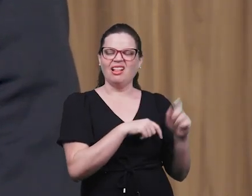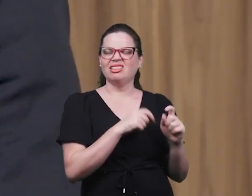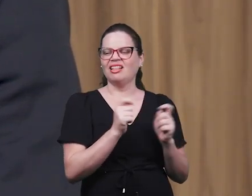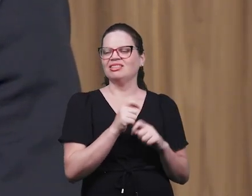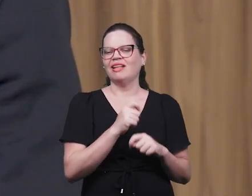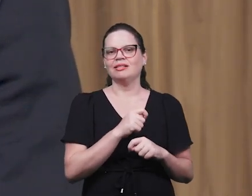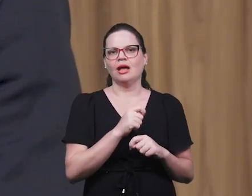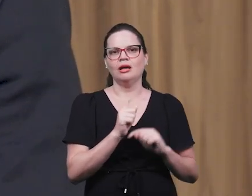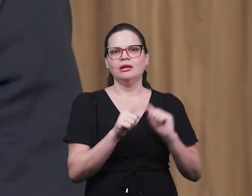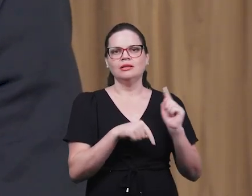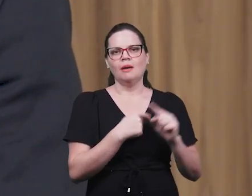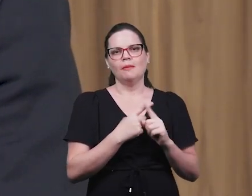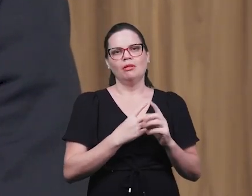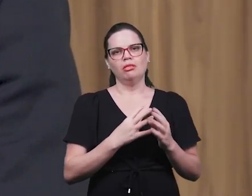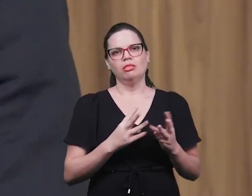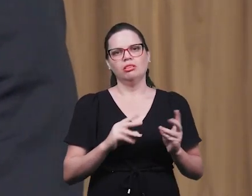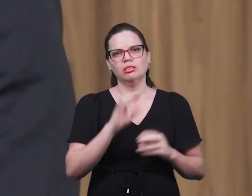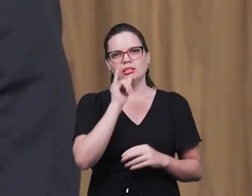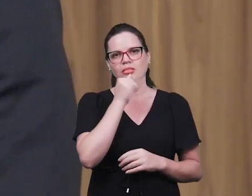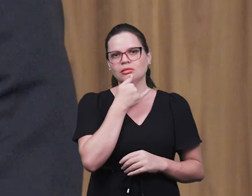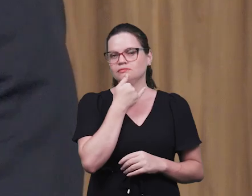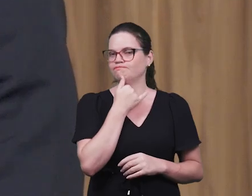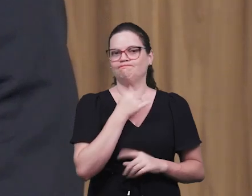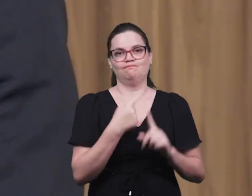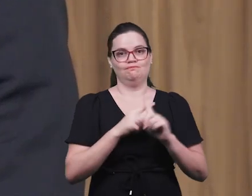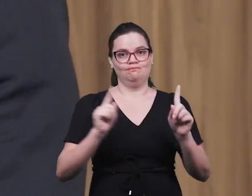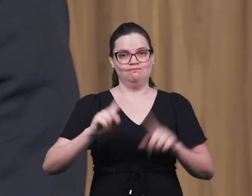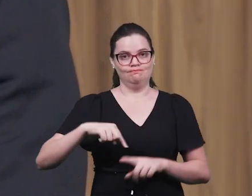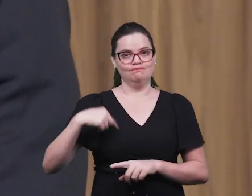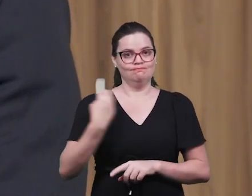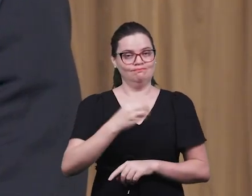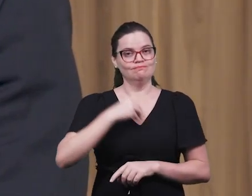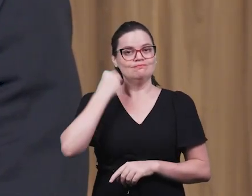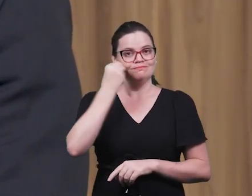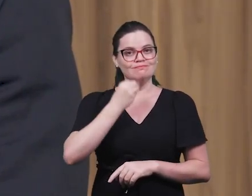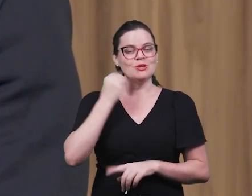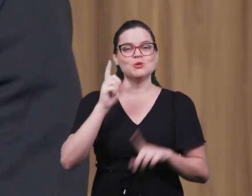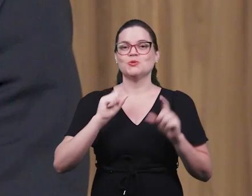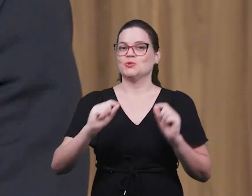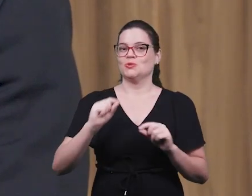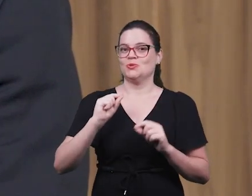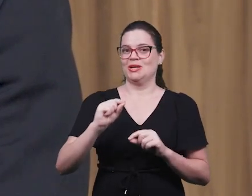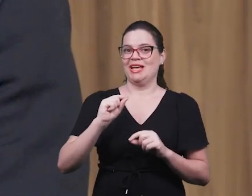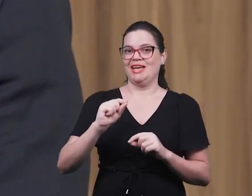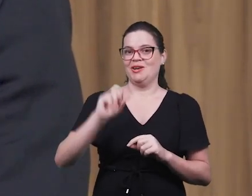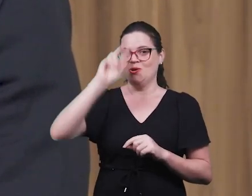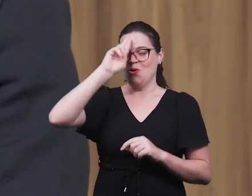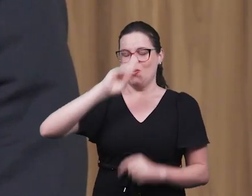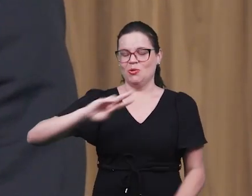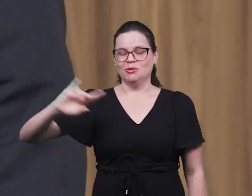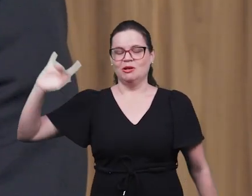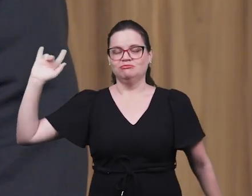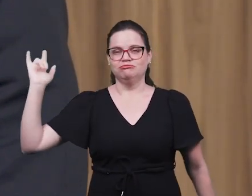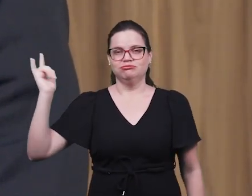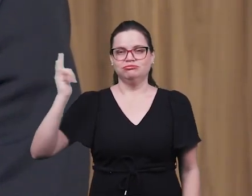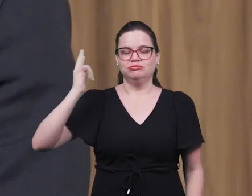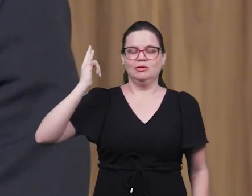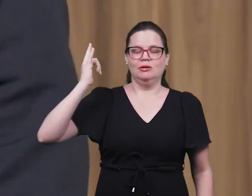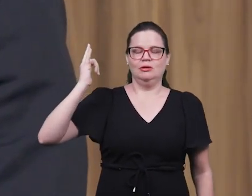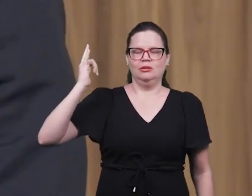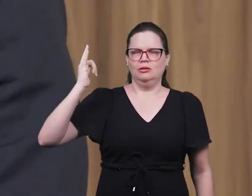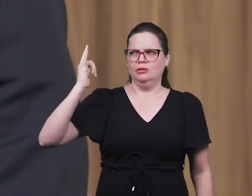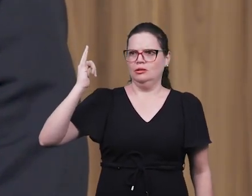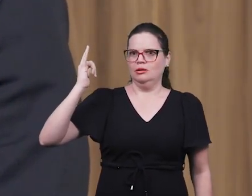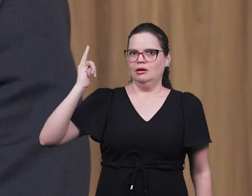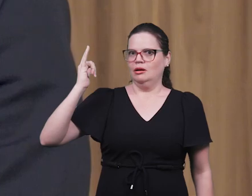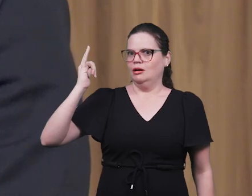suficiente, mas nós queremos dizer que é a nossa experiência. Amém. Um dia fomos alcançados por este Glória amor a Deus. e Glória a descobrimos que